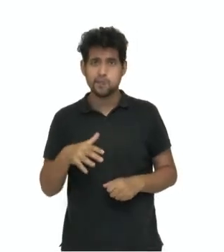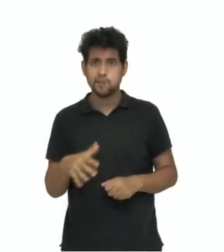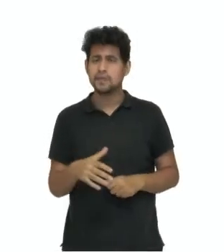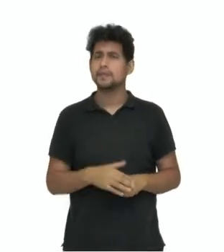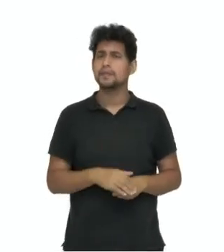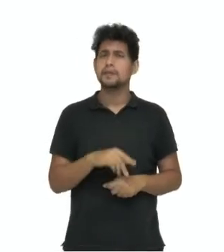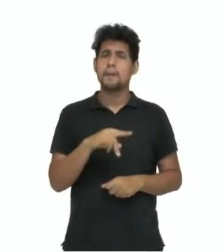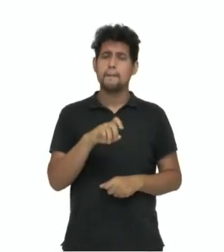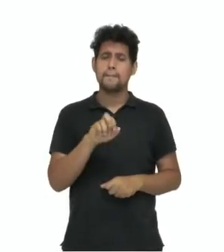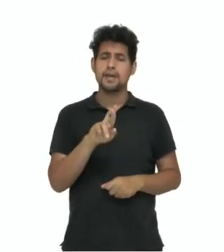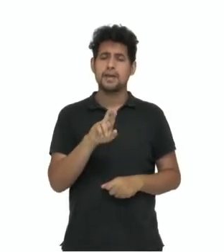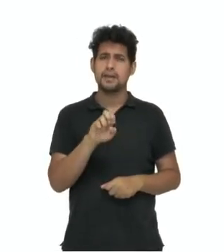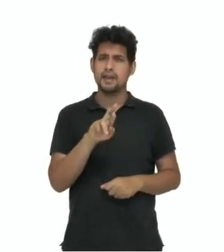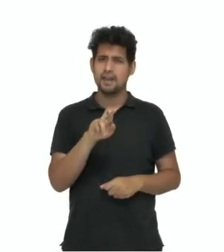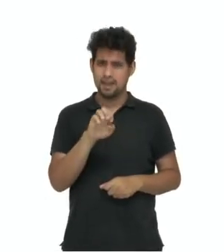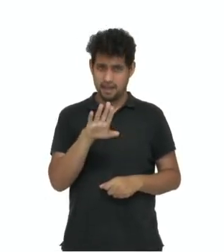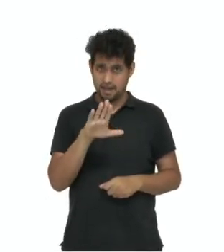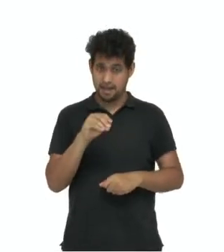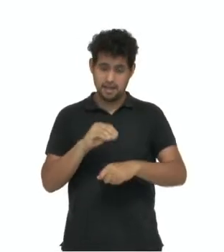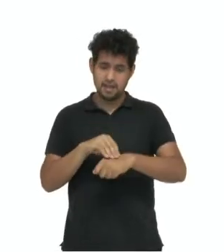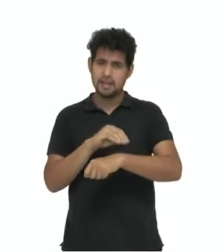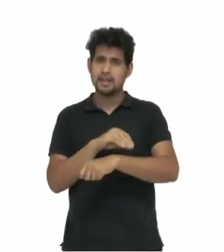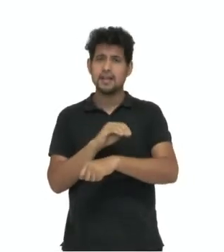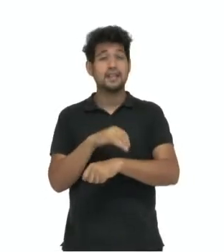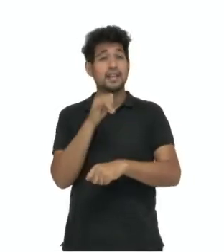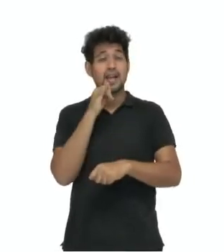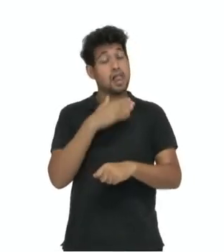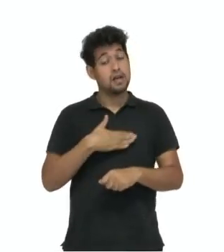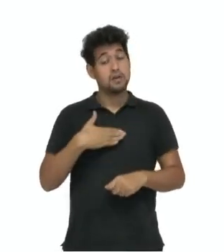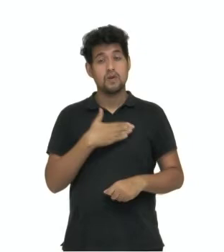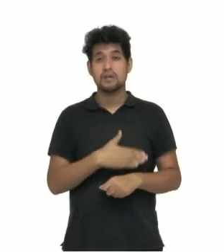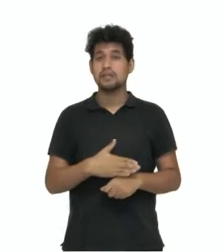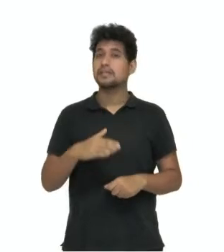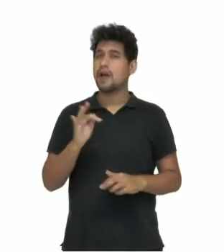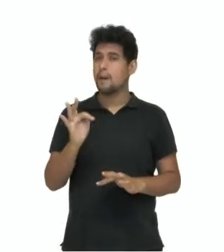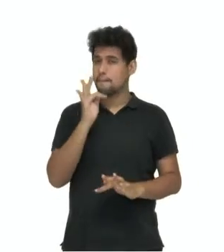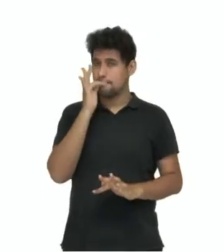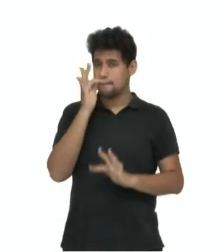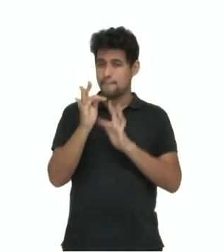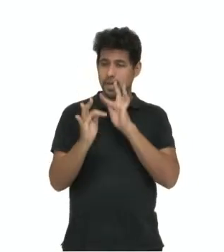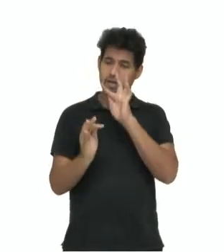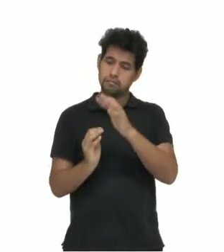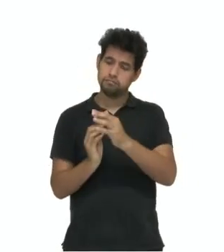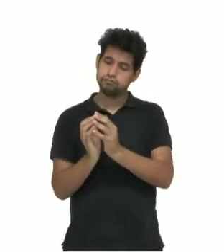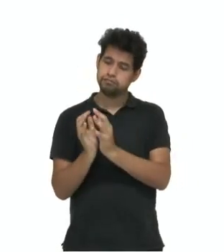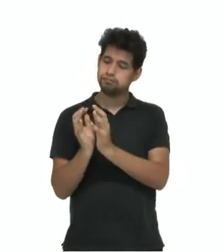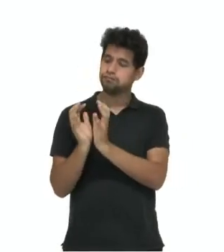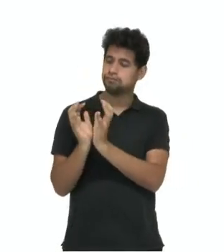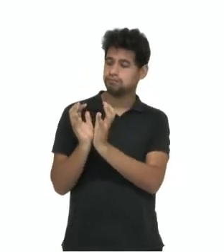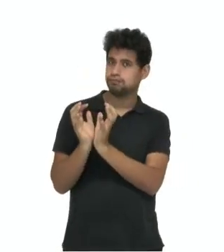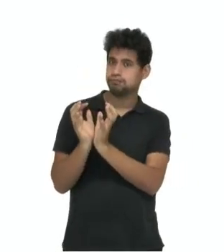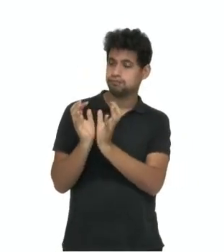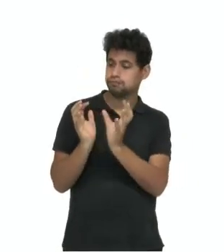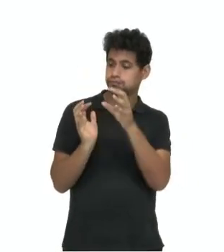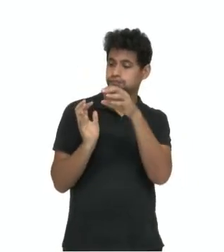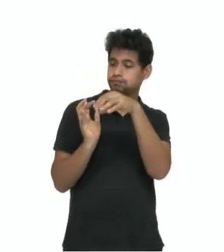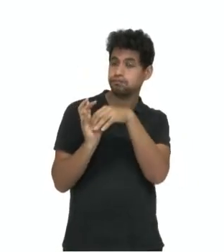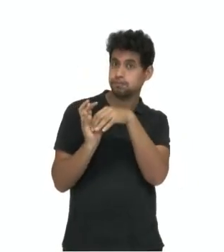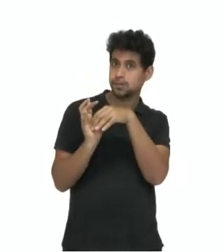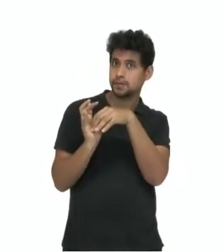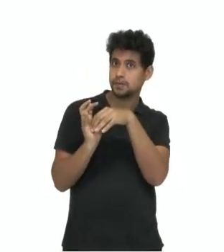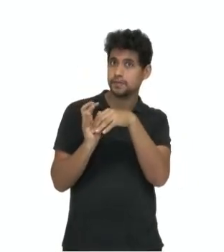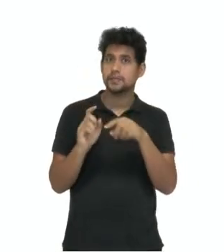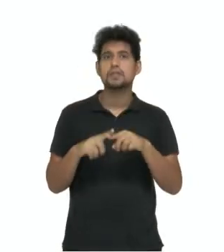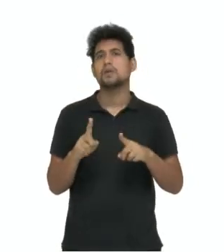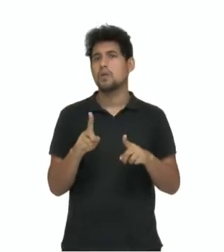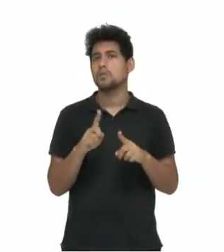vão preferir se reproduzir naquelas plantas que acumulam água, que estão no alto das árvores, né? Eles são ovíparos, eles